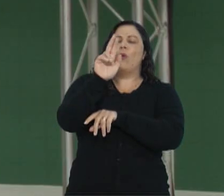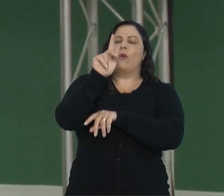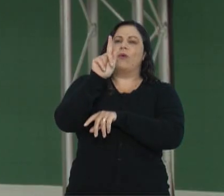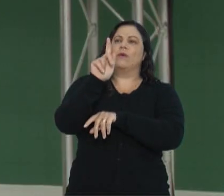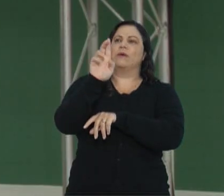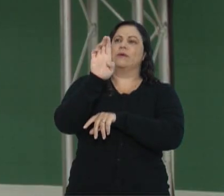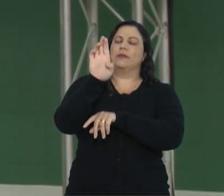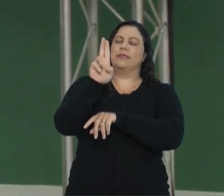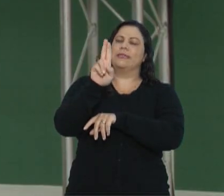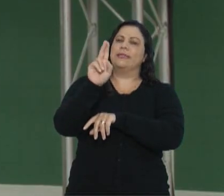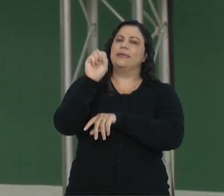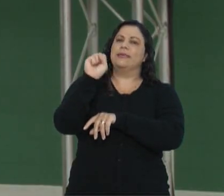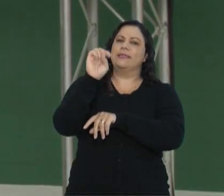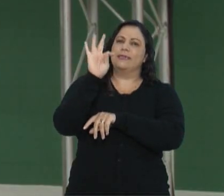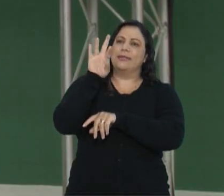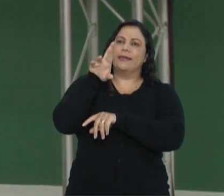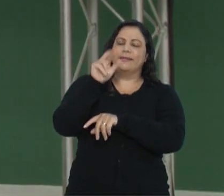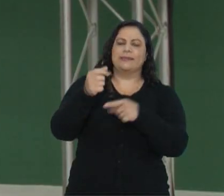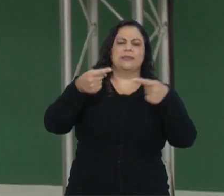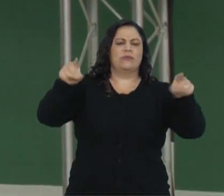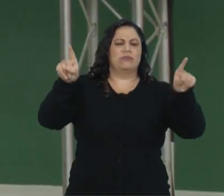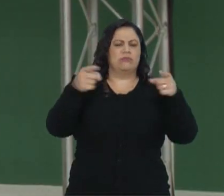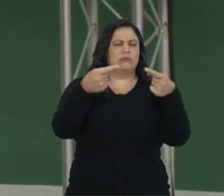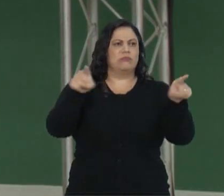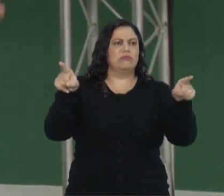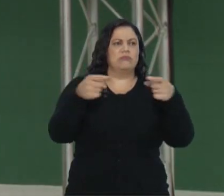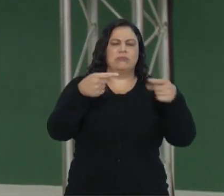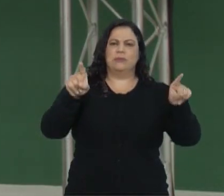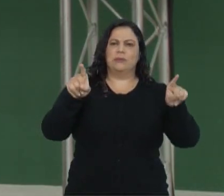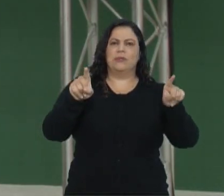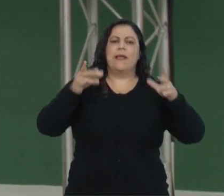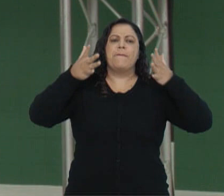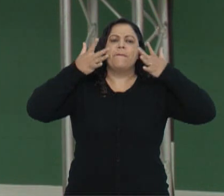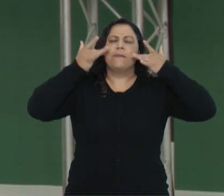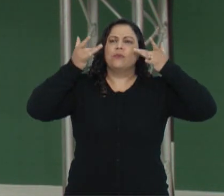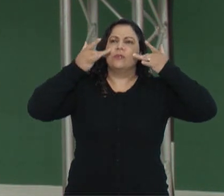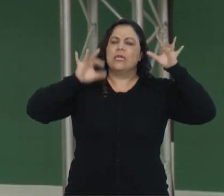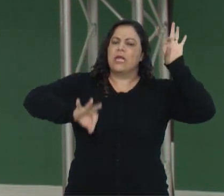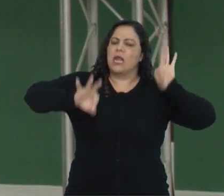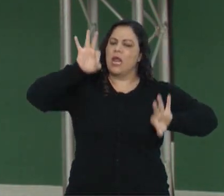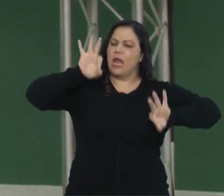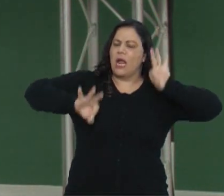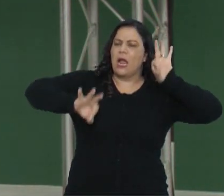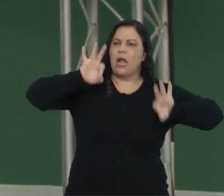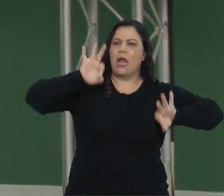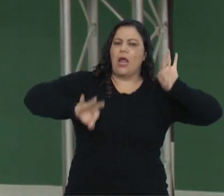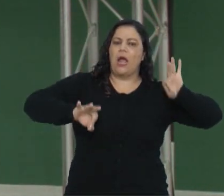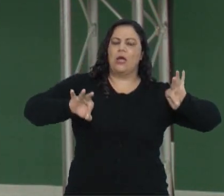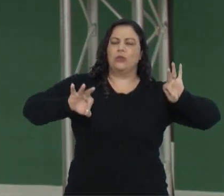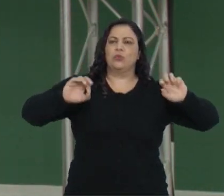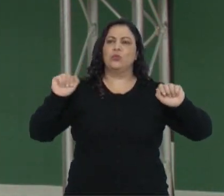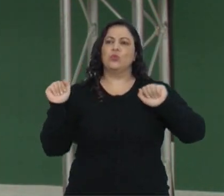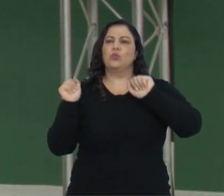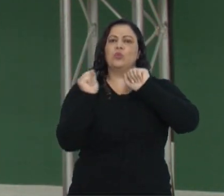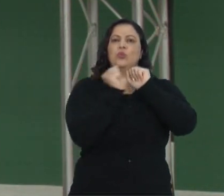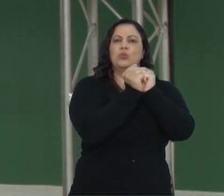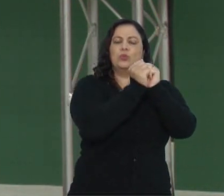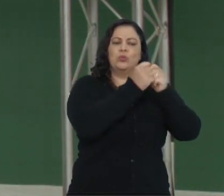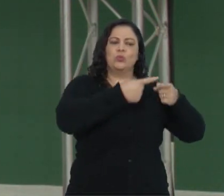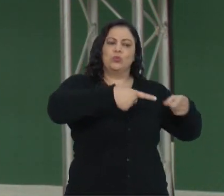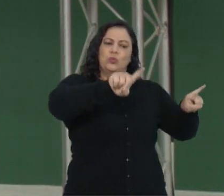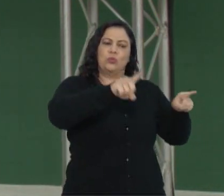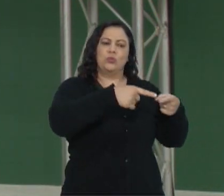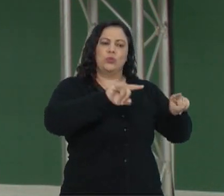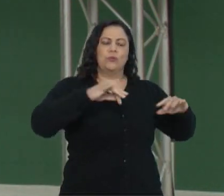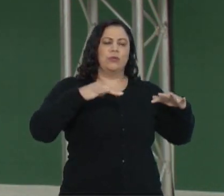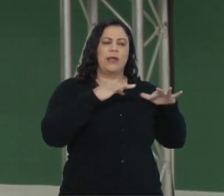você botava lá as pessoas encenando uma peça, né? E os instrumentos musicais ficavam ao lado